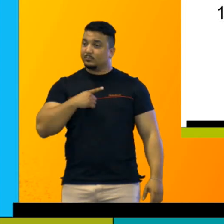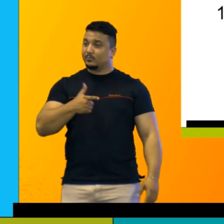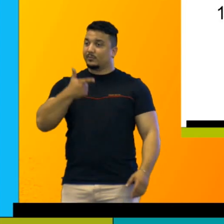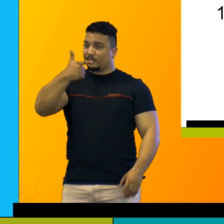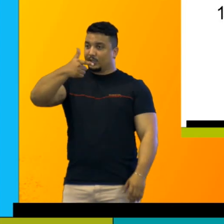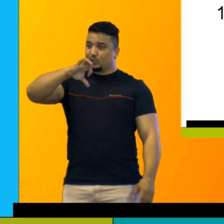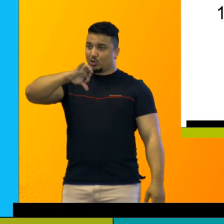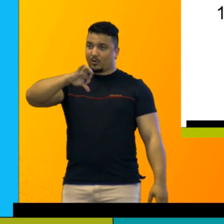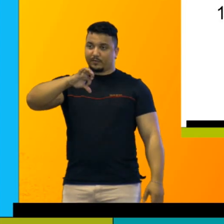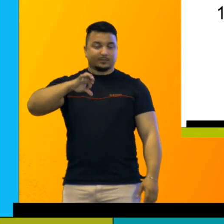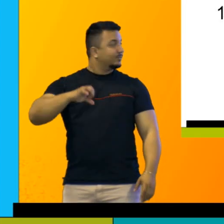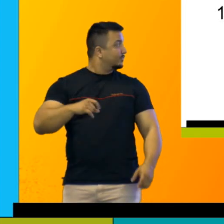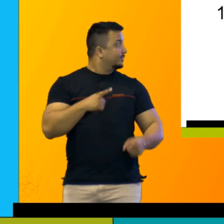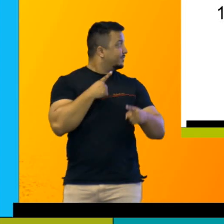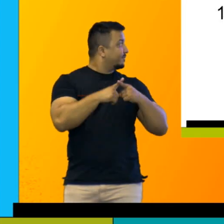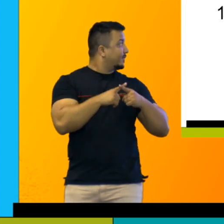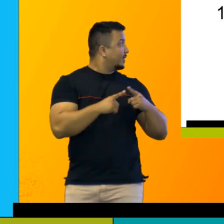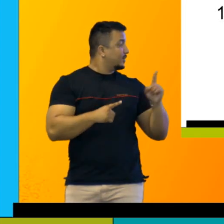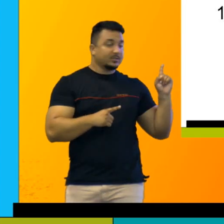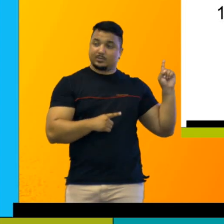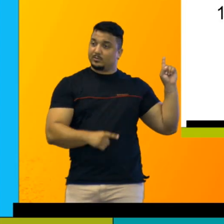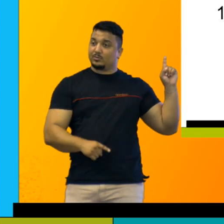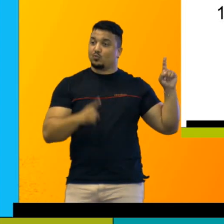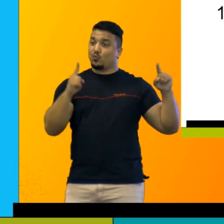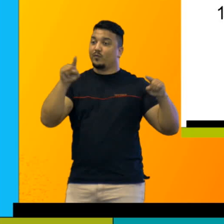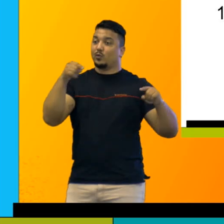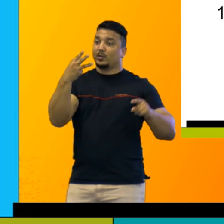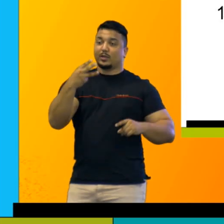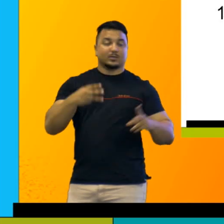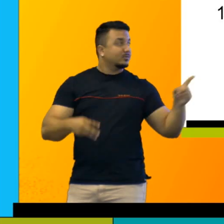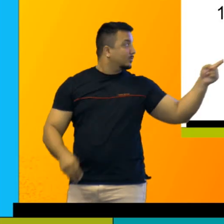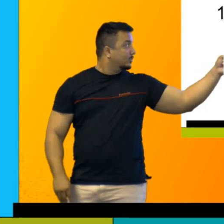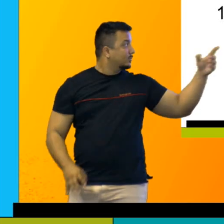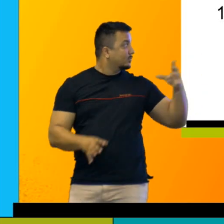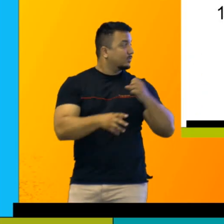29. Vezes 1,3.